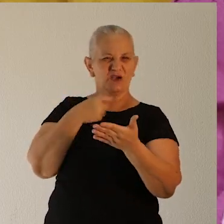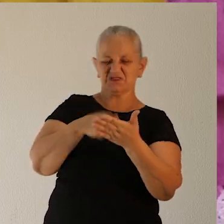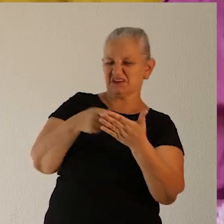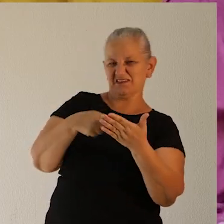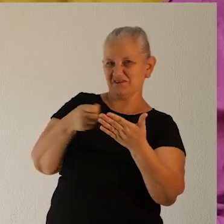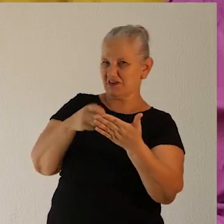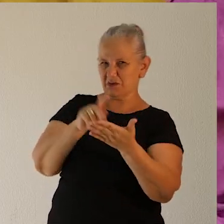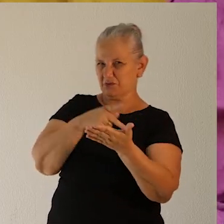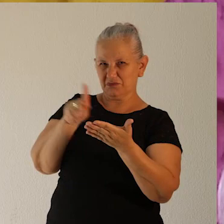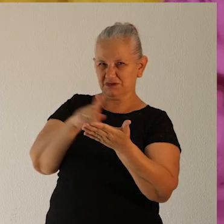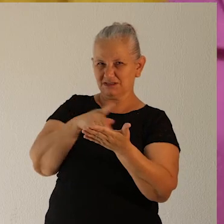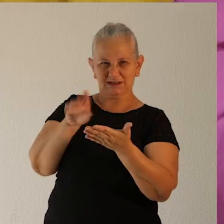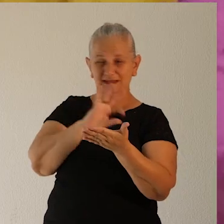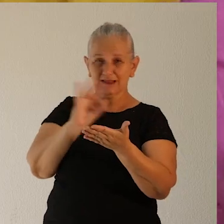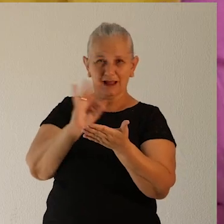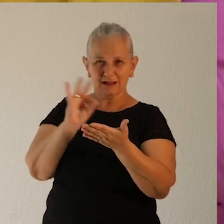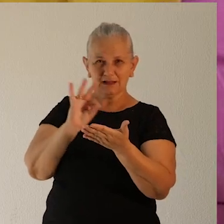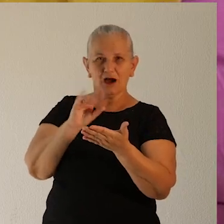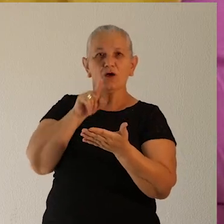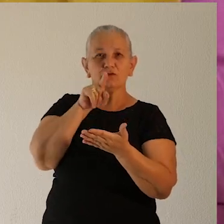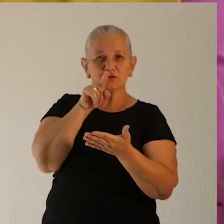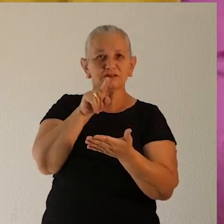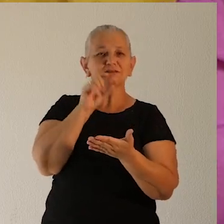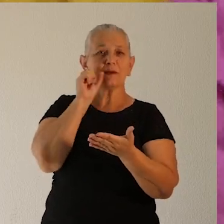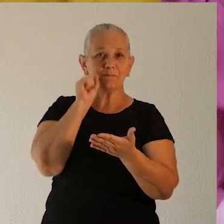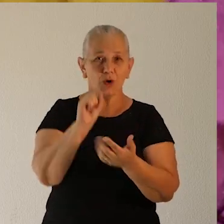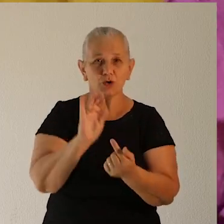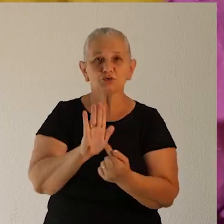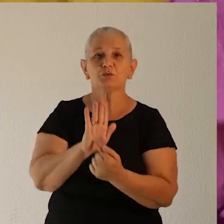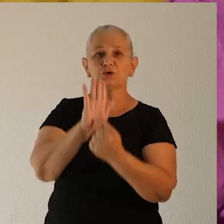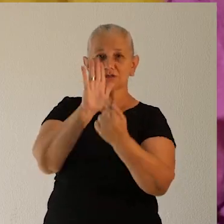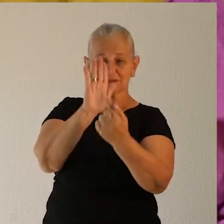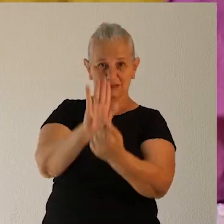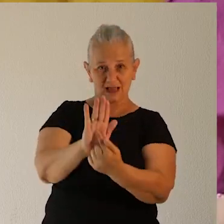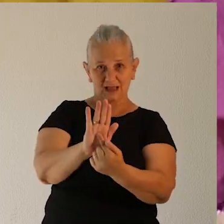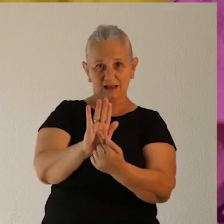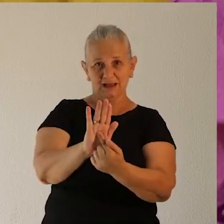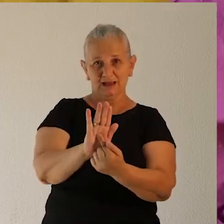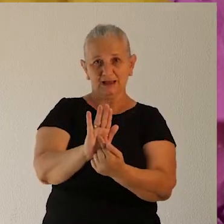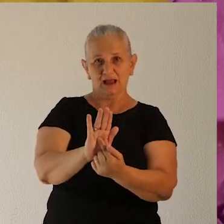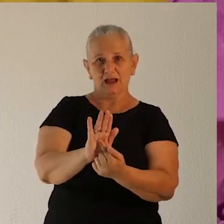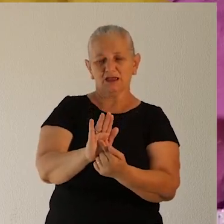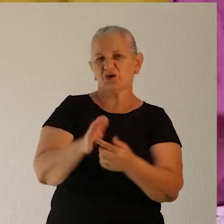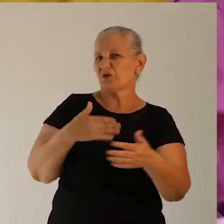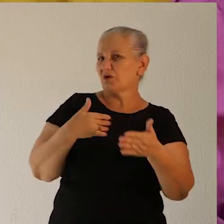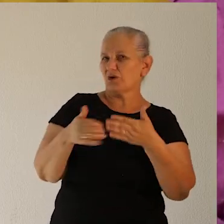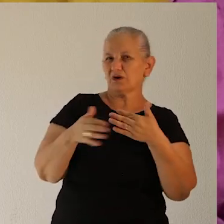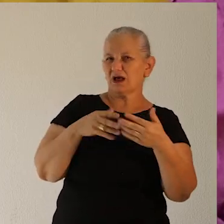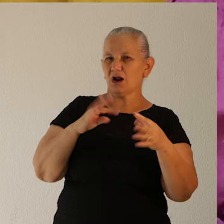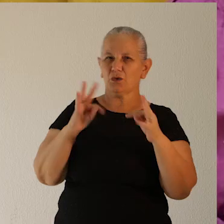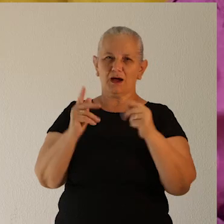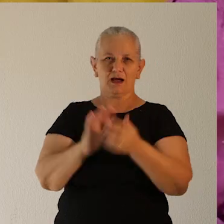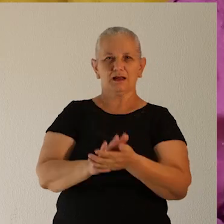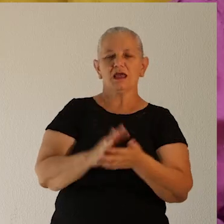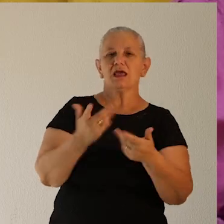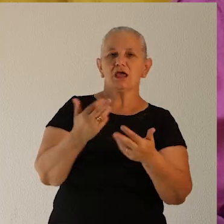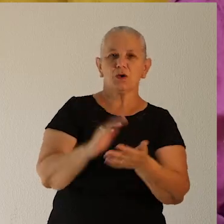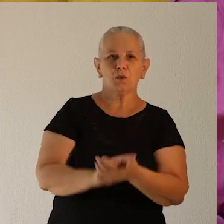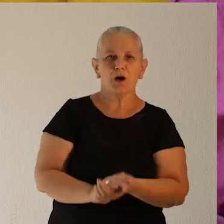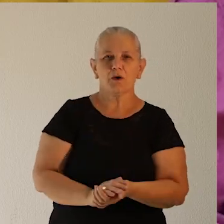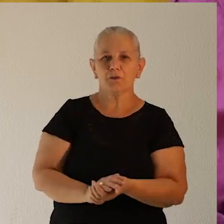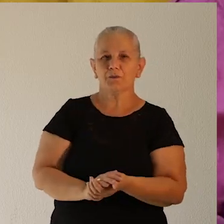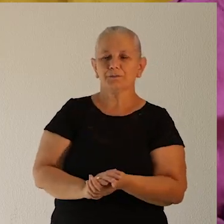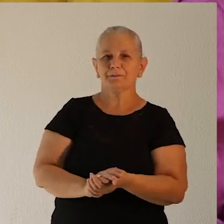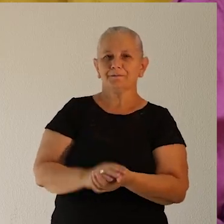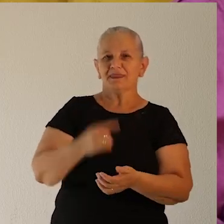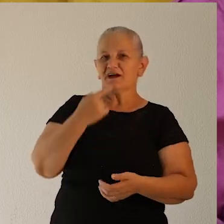uma poesia, não vou ter que escrever um livro. Mas você vai se apresentar em alguma palestra, você vai conversar com alguma pessoa.